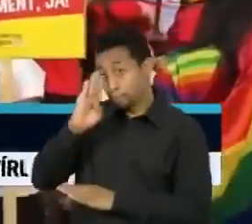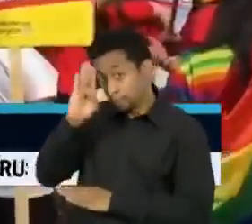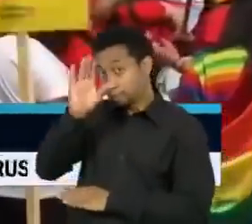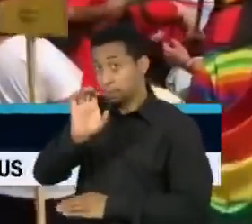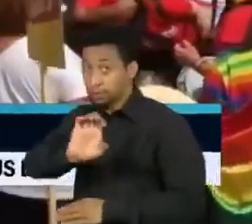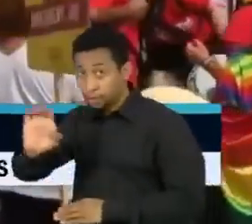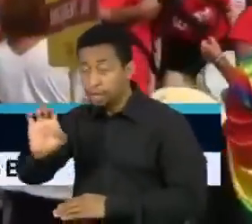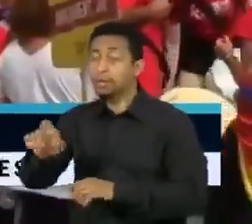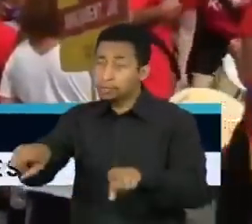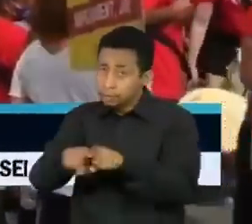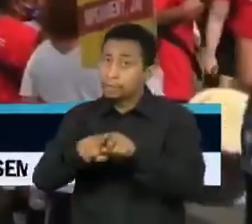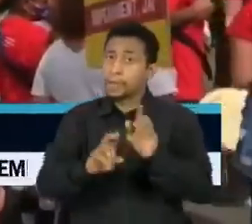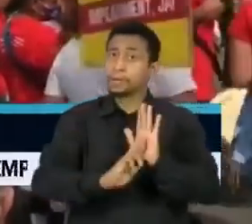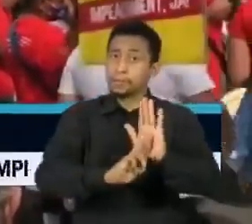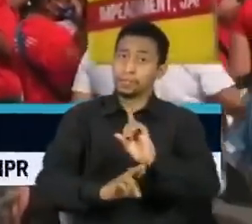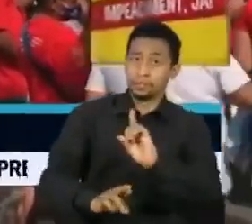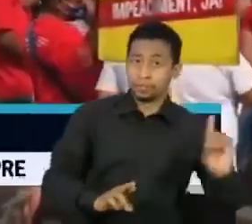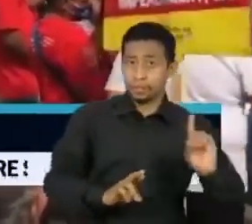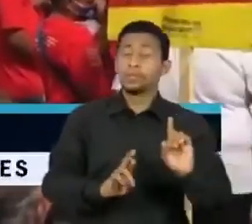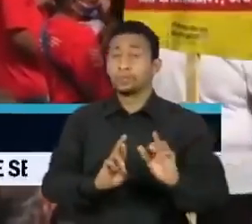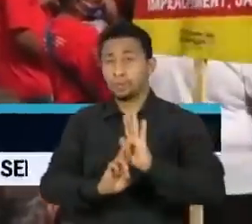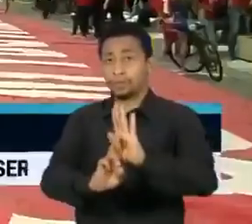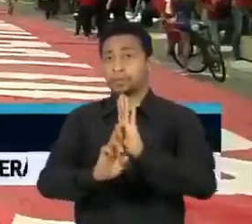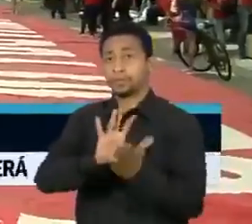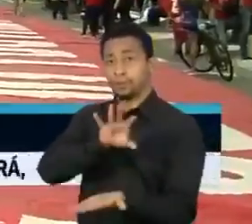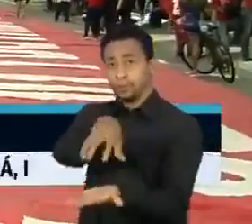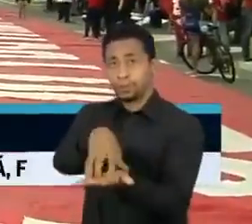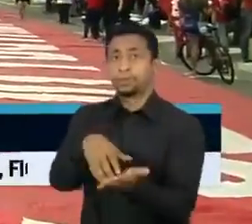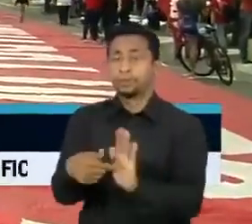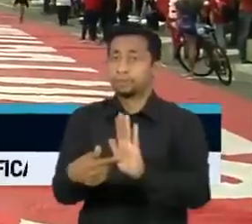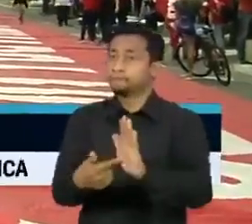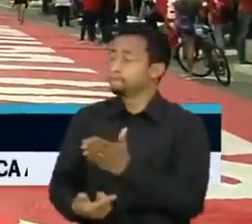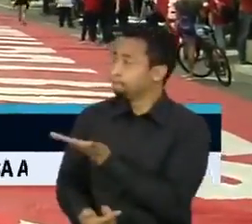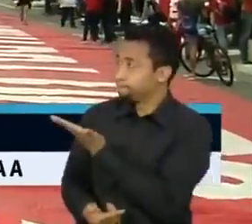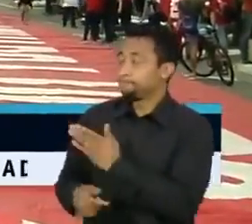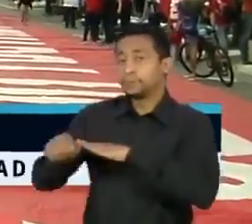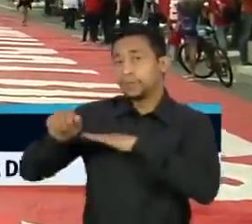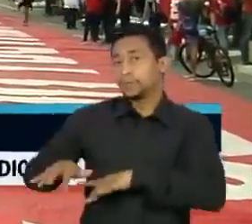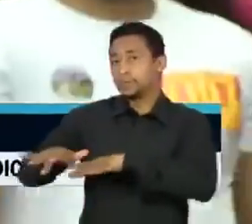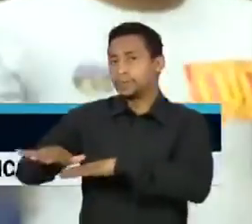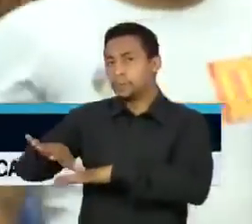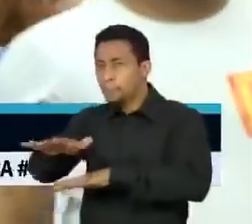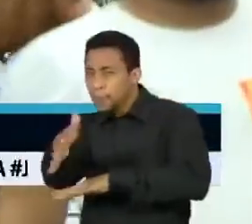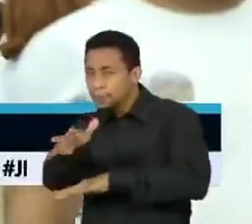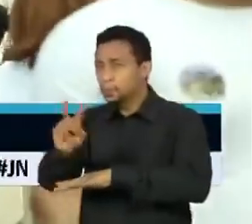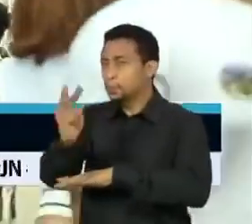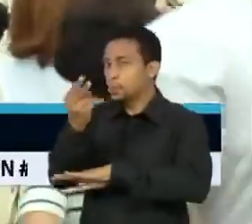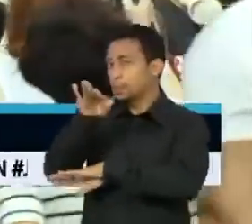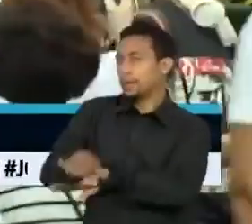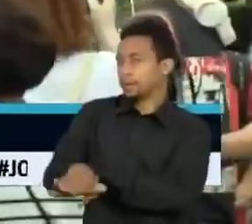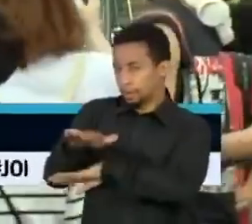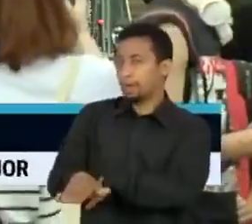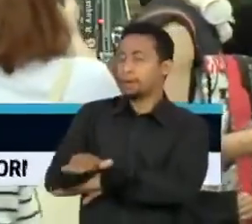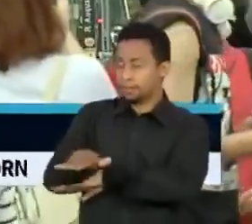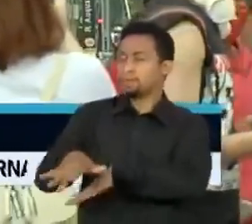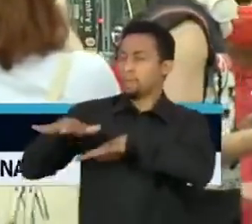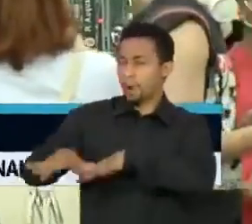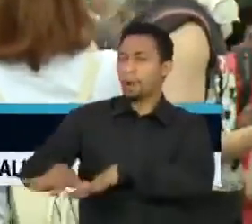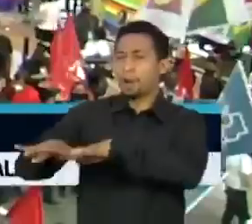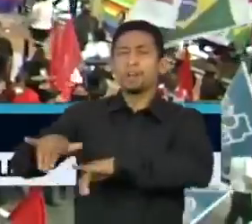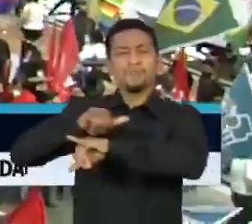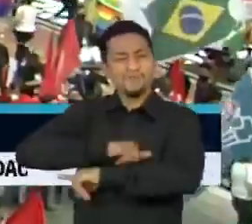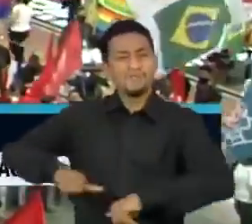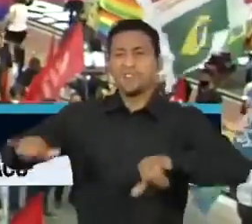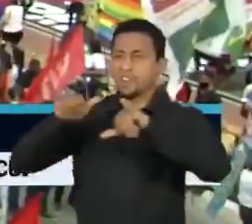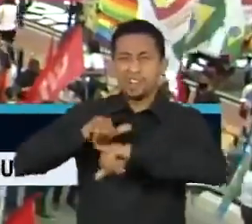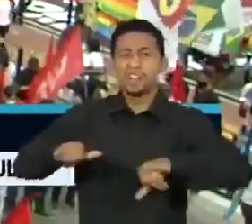também com a presença de representantes da direita e do centro. O protesto começou por volta das 2 da tarde. A palavra de ordem era